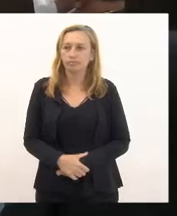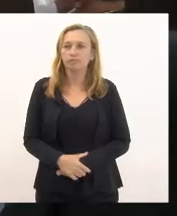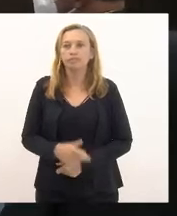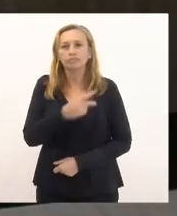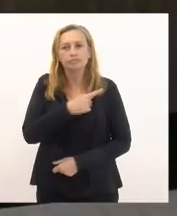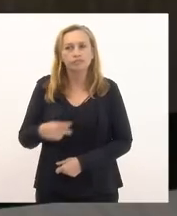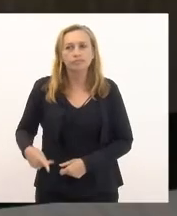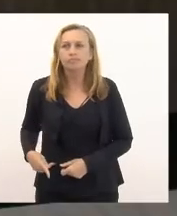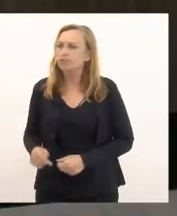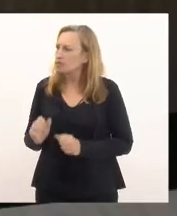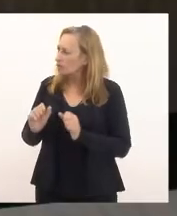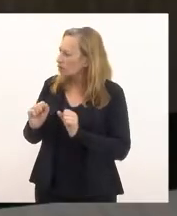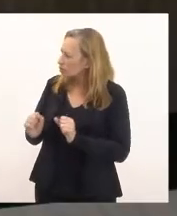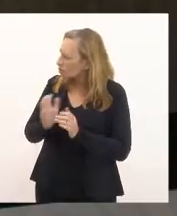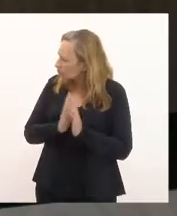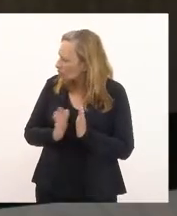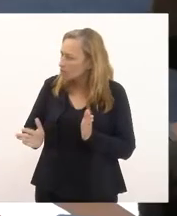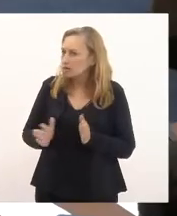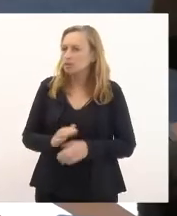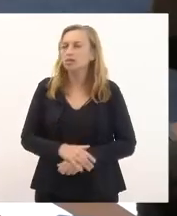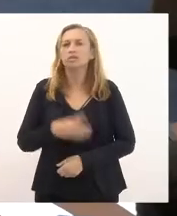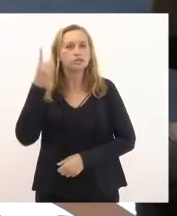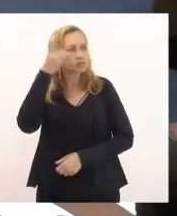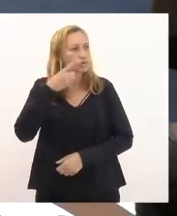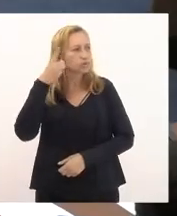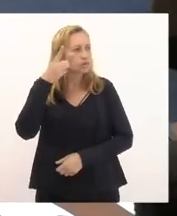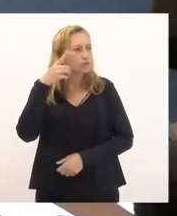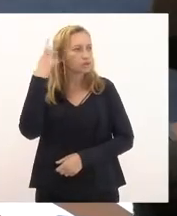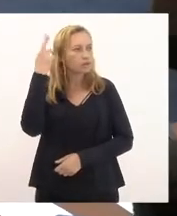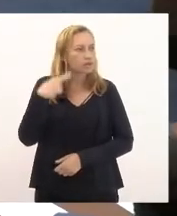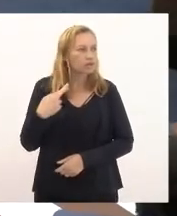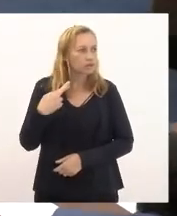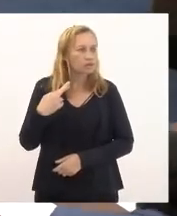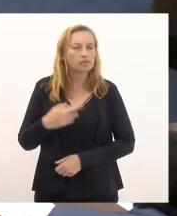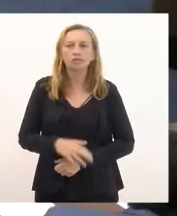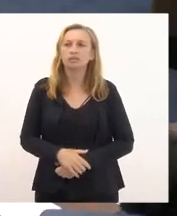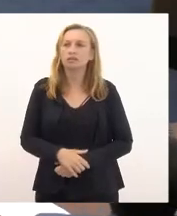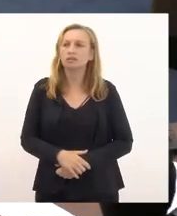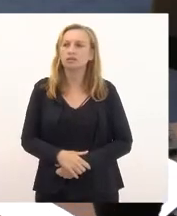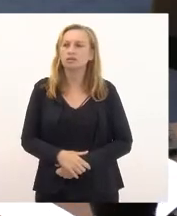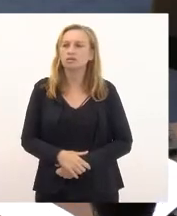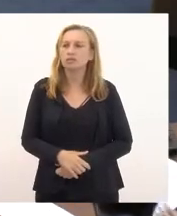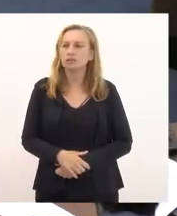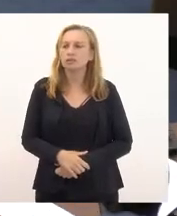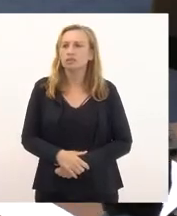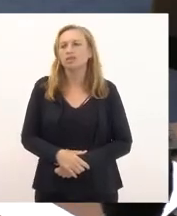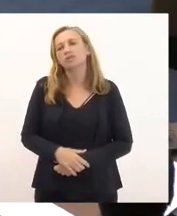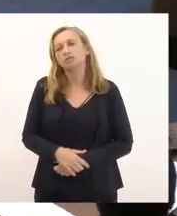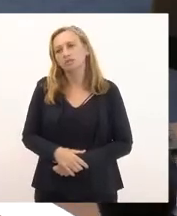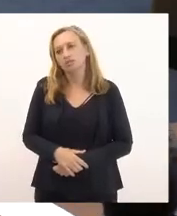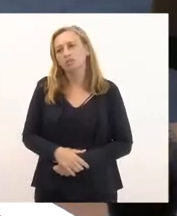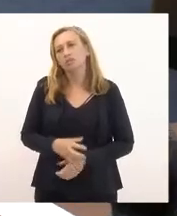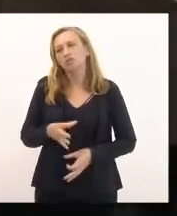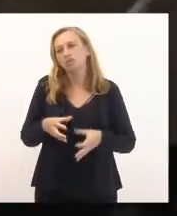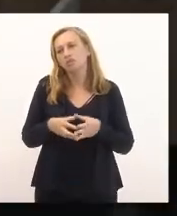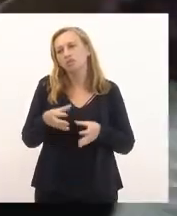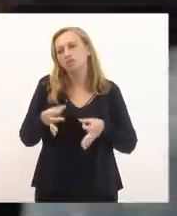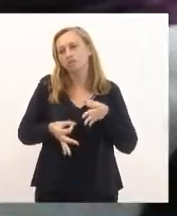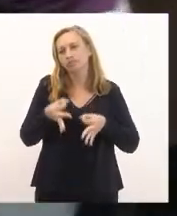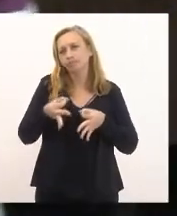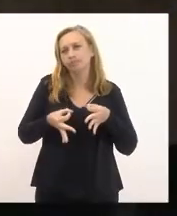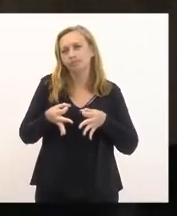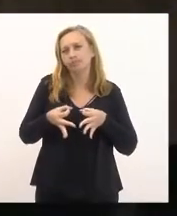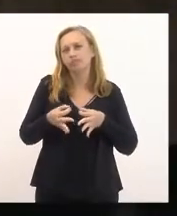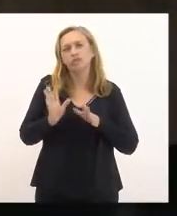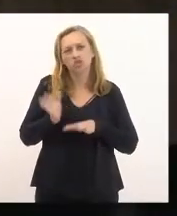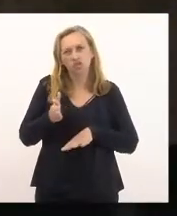Presidente, Vossa Excelência, pela ordem. Deputada Renata Souza. A Comissão de Constituição e Justiça. Não, já